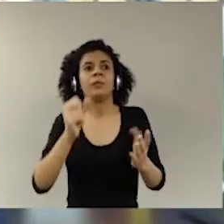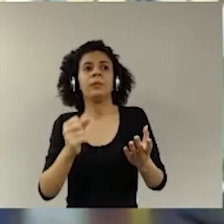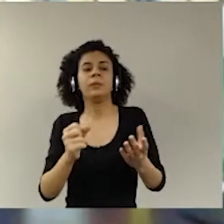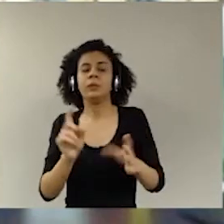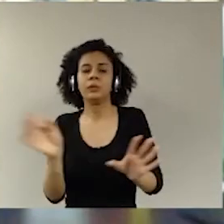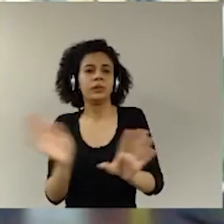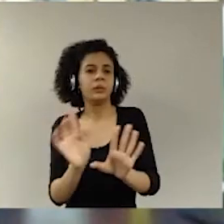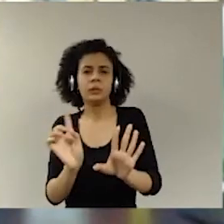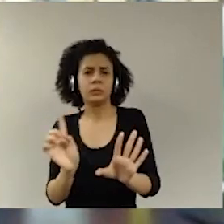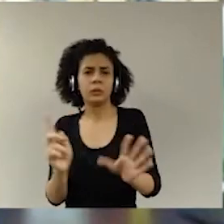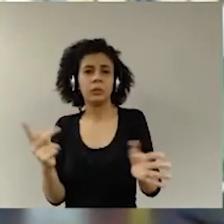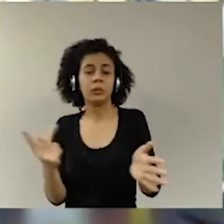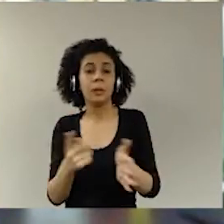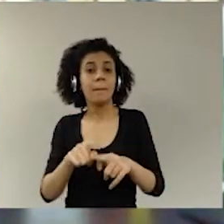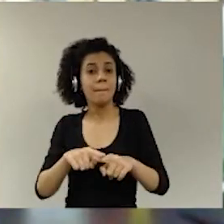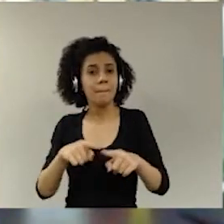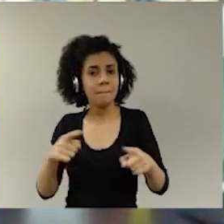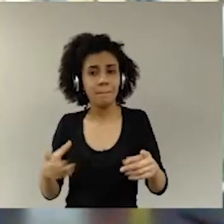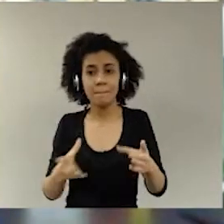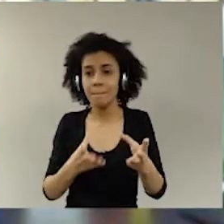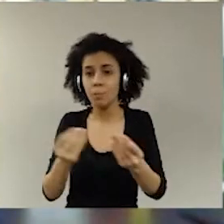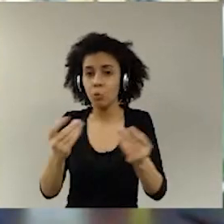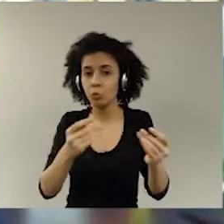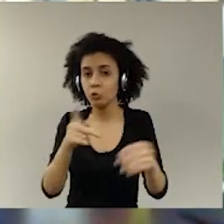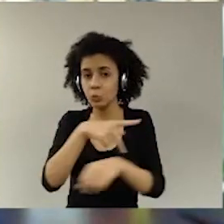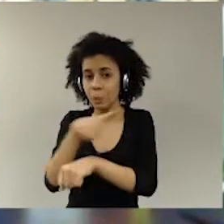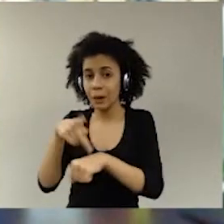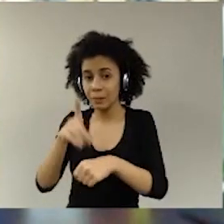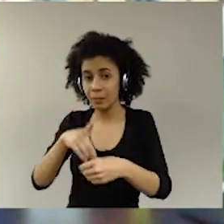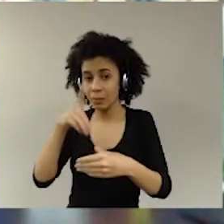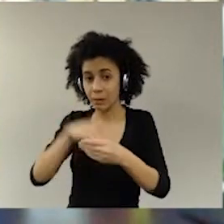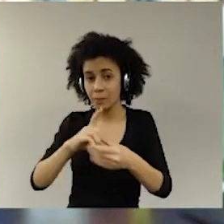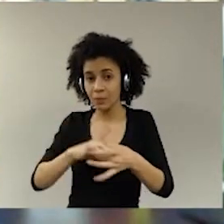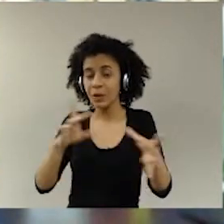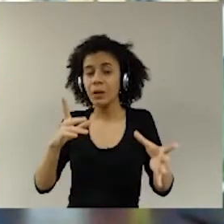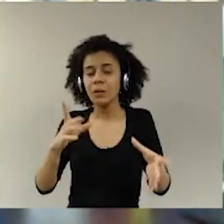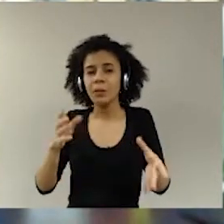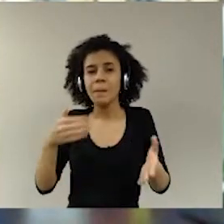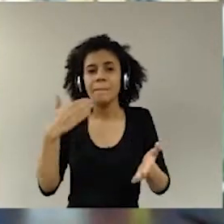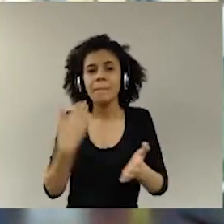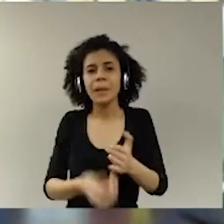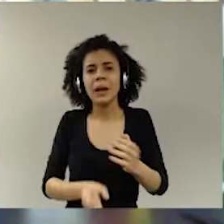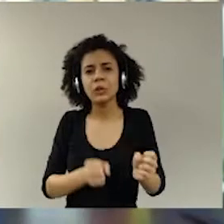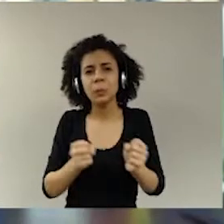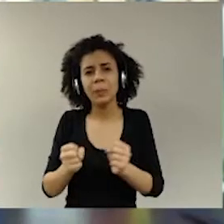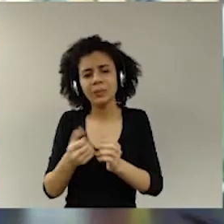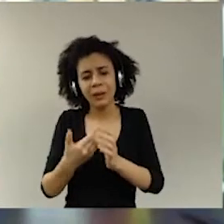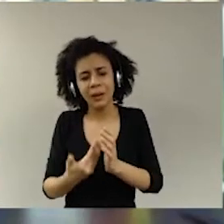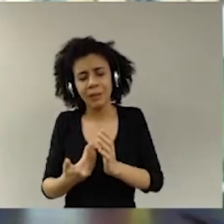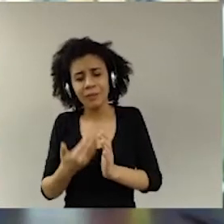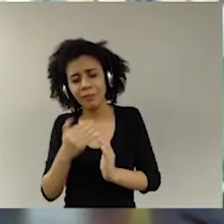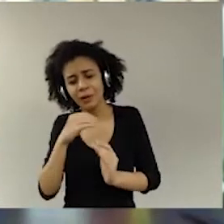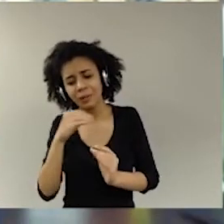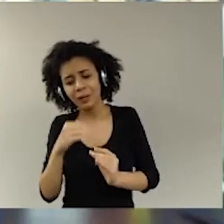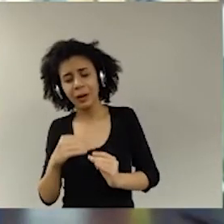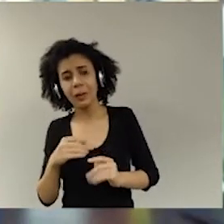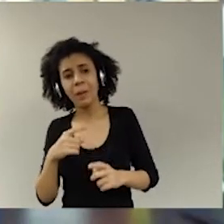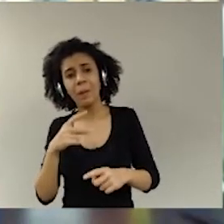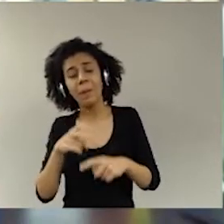drásticas, não. Em muitos países, a democracia tem sido enfraquecida, essencialmente,